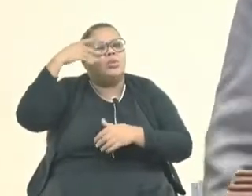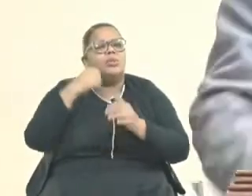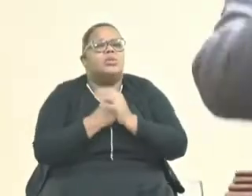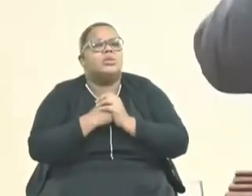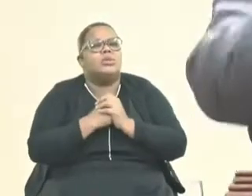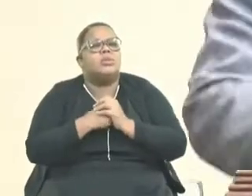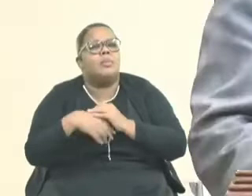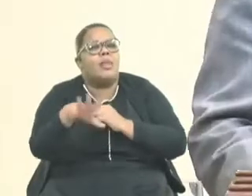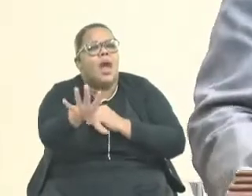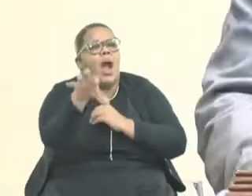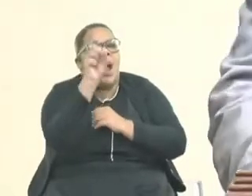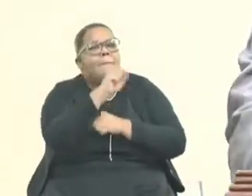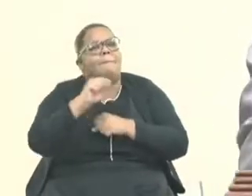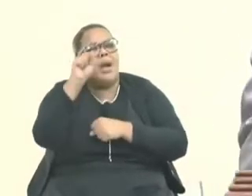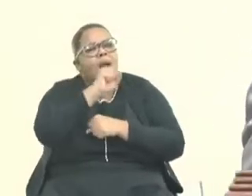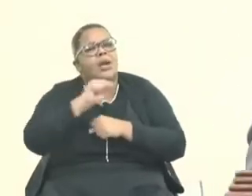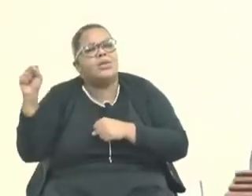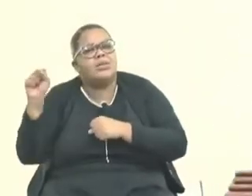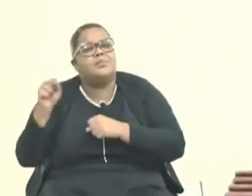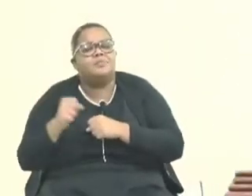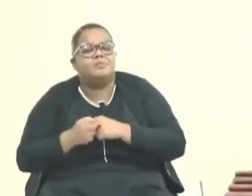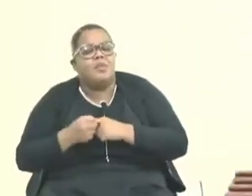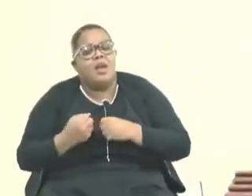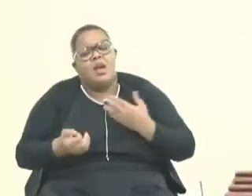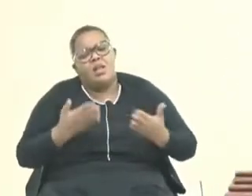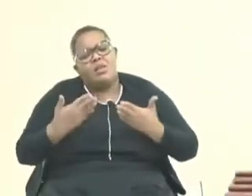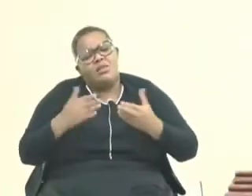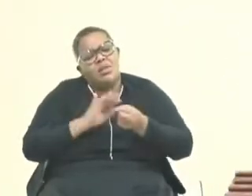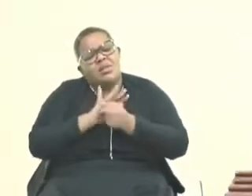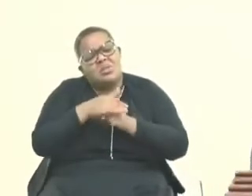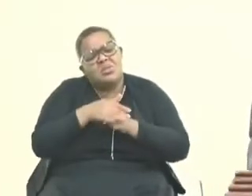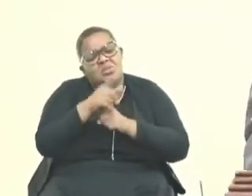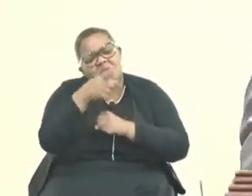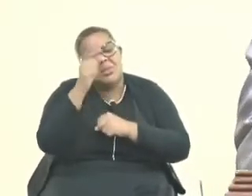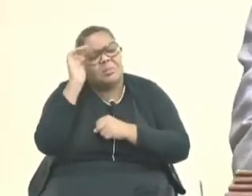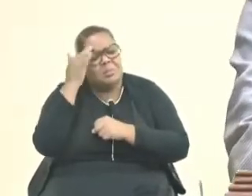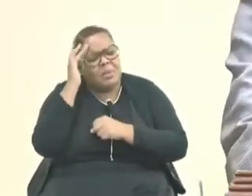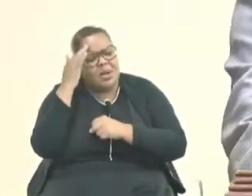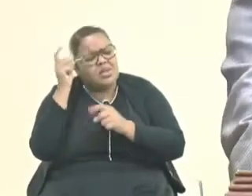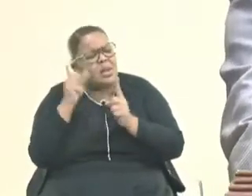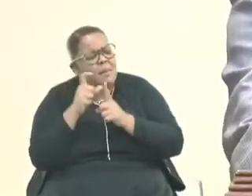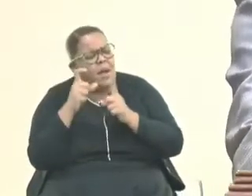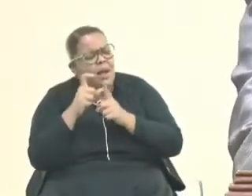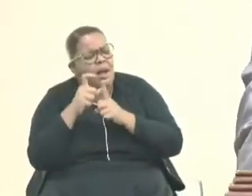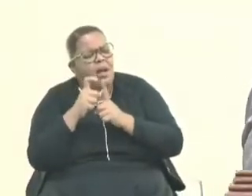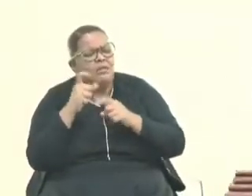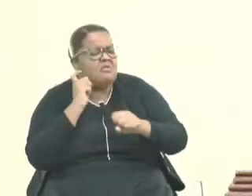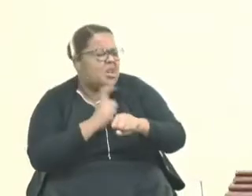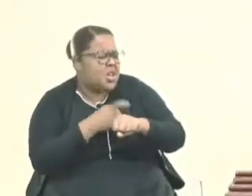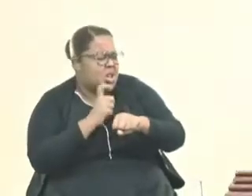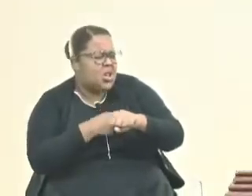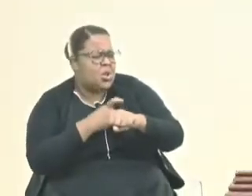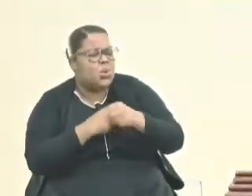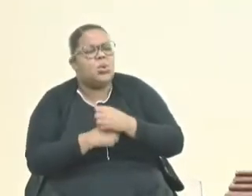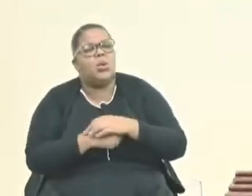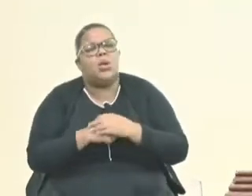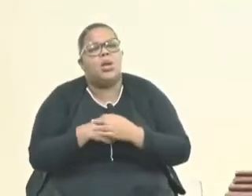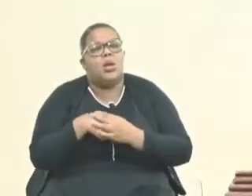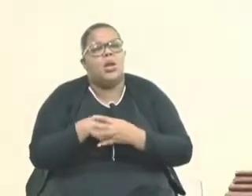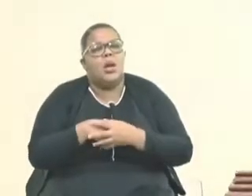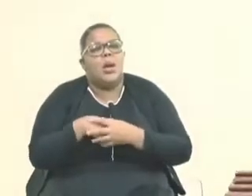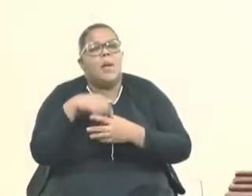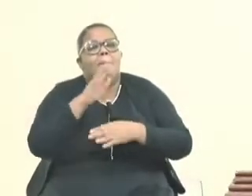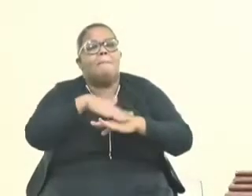um palpite nessa noite você acha essa mensagem de dura mas eu tenho a palavra de Deus para o seu coração